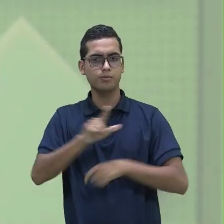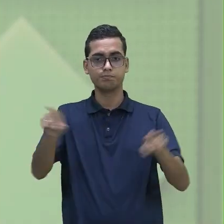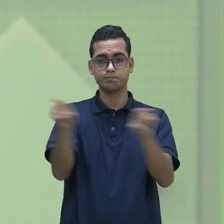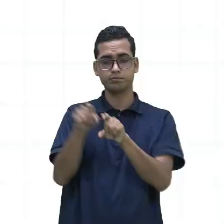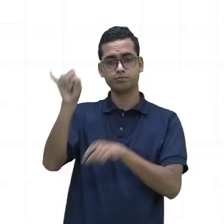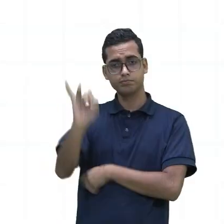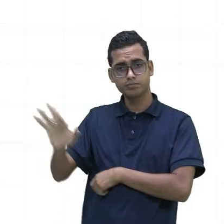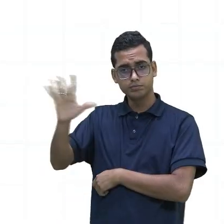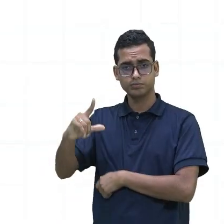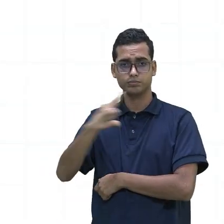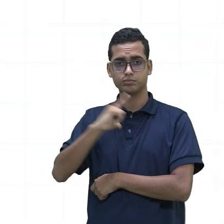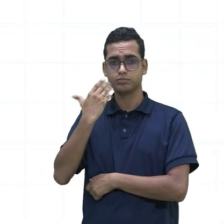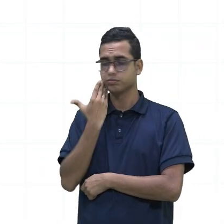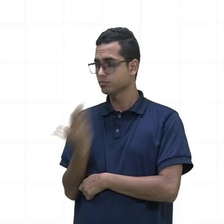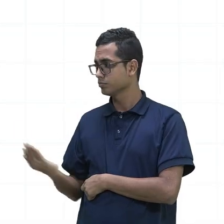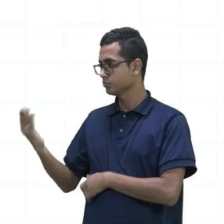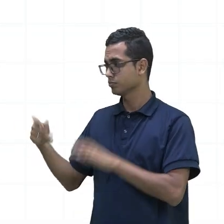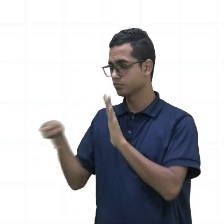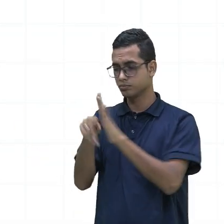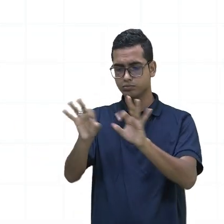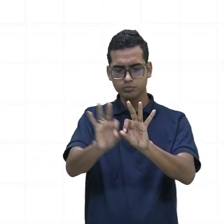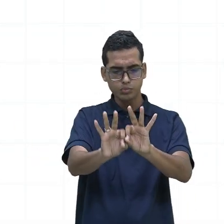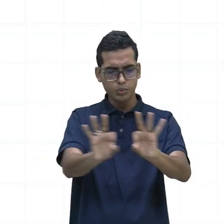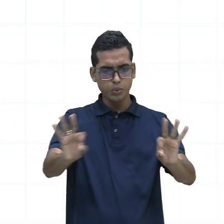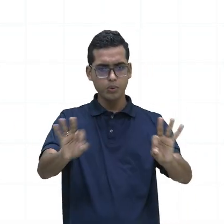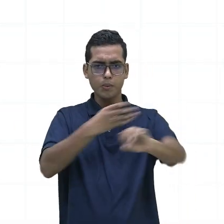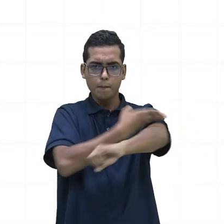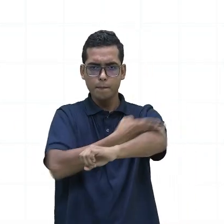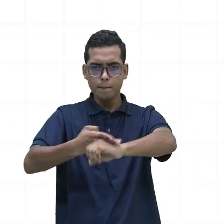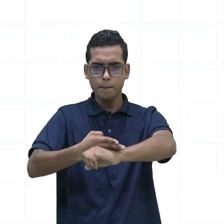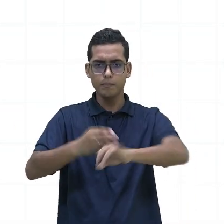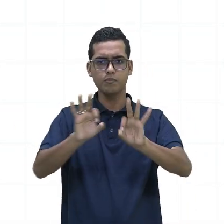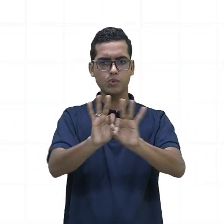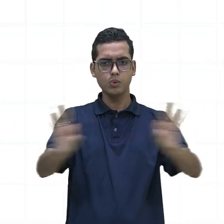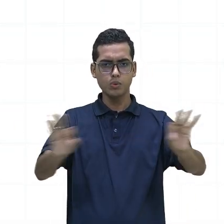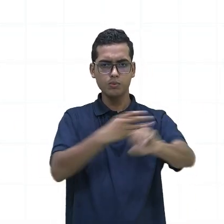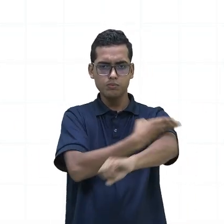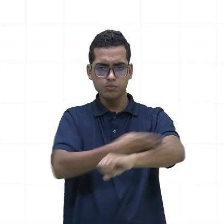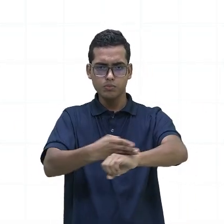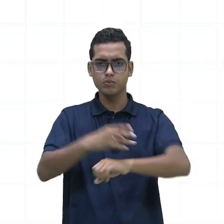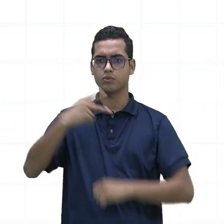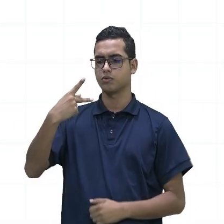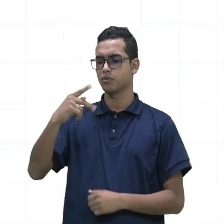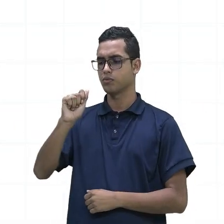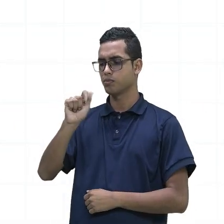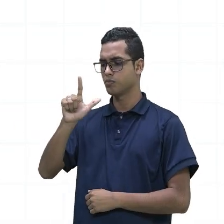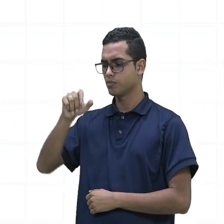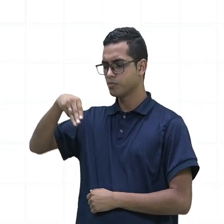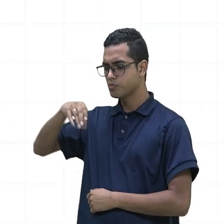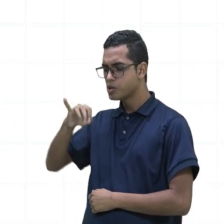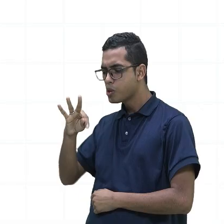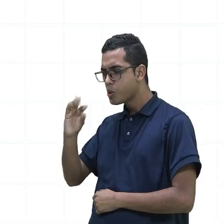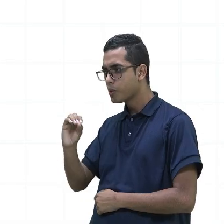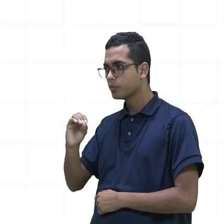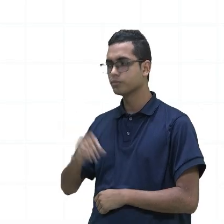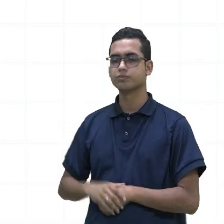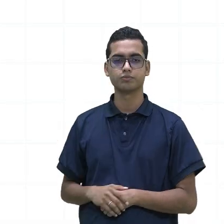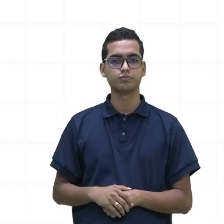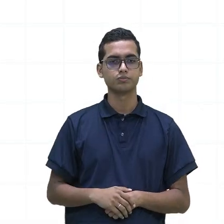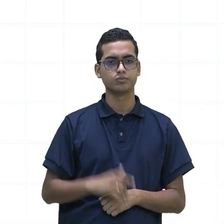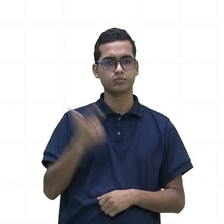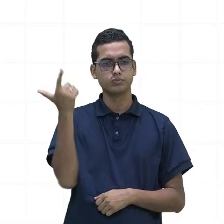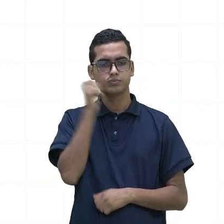imagem do palmito. O palmito ele pode ser tanto extraído da